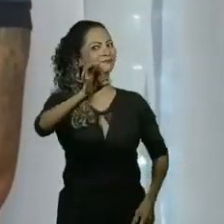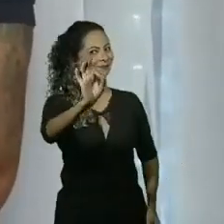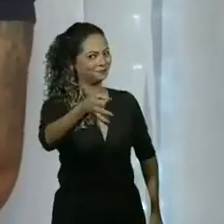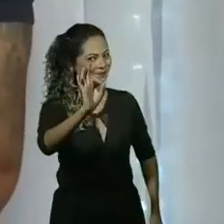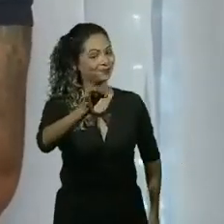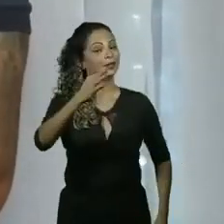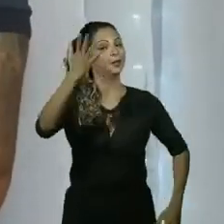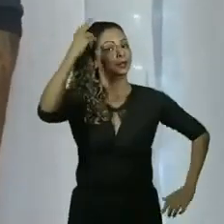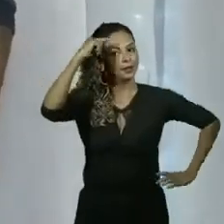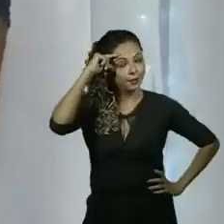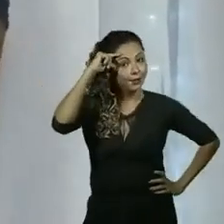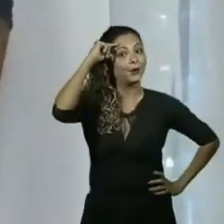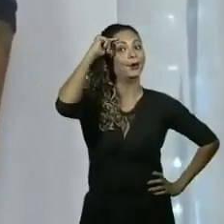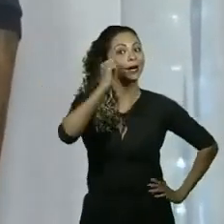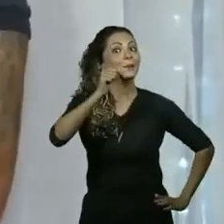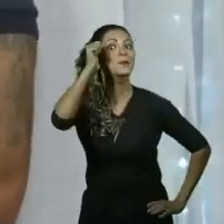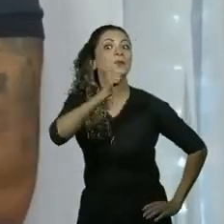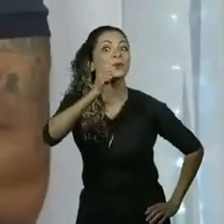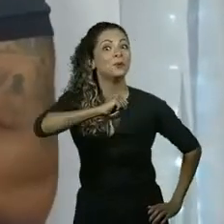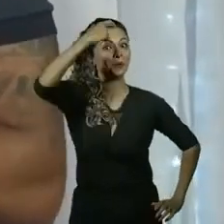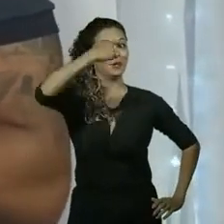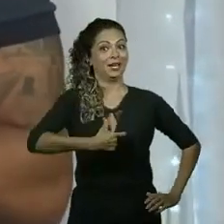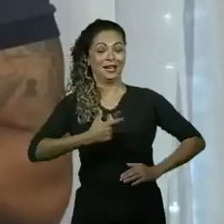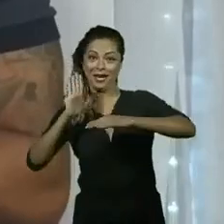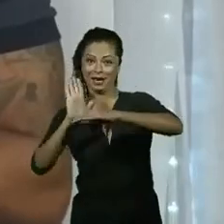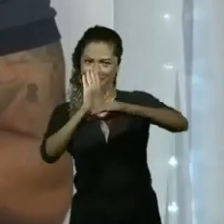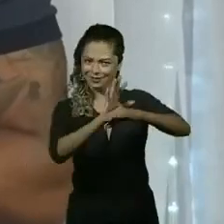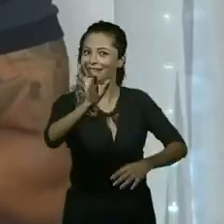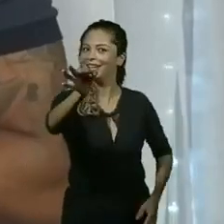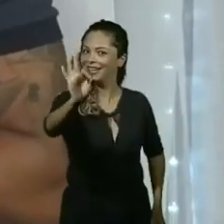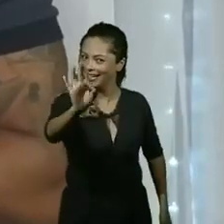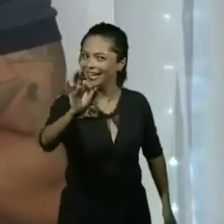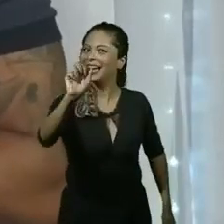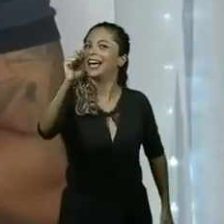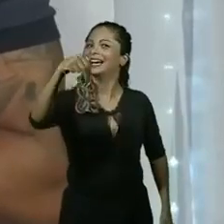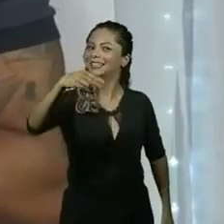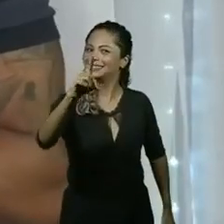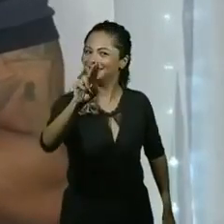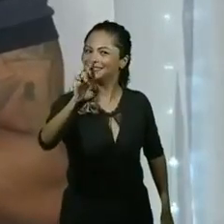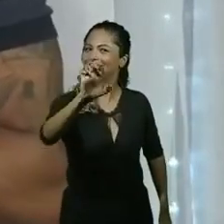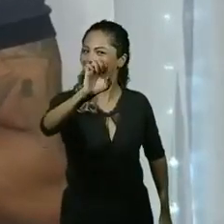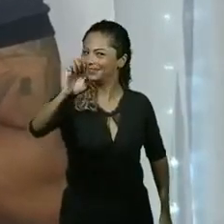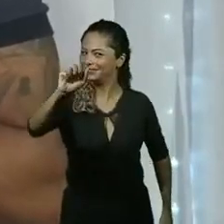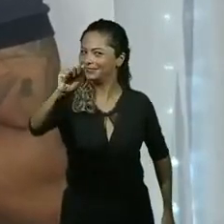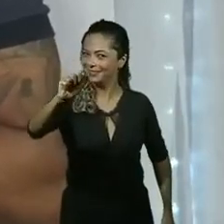Se não fosse nós, viu, Andressa? E eu tenho certeza que se não fosse essa pandemia, você ia